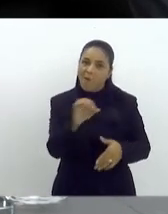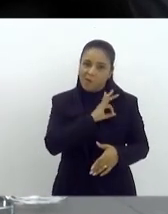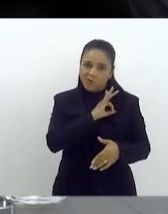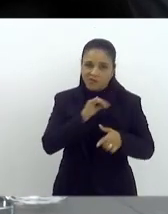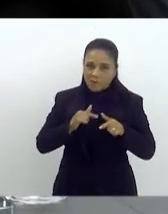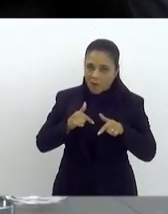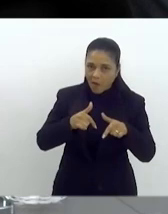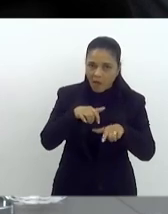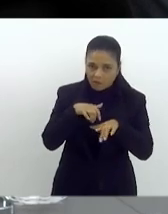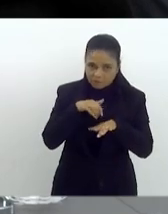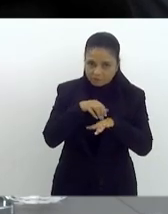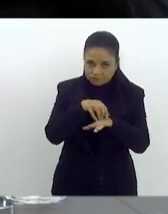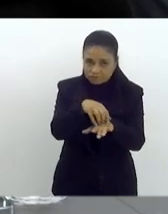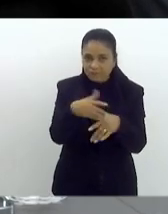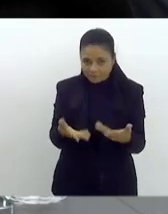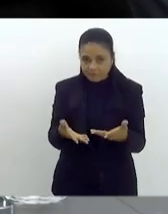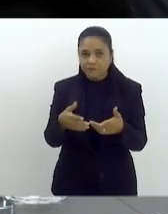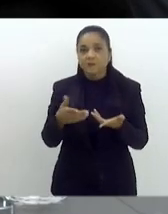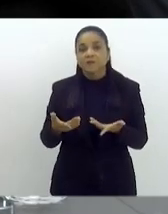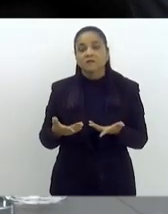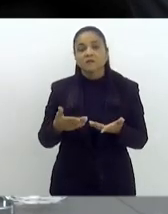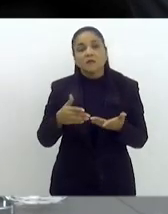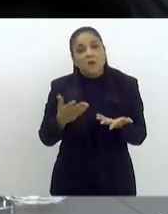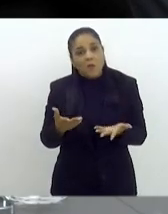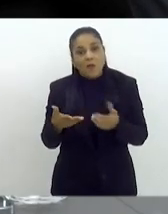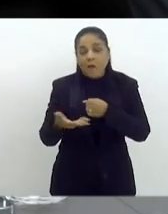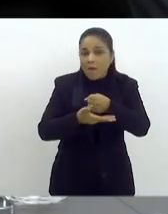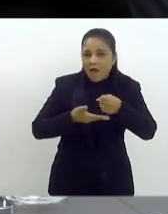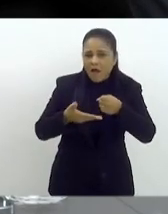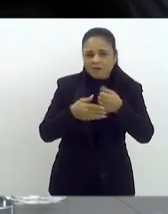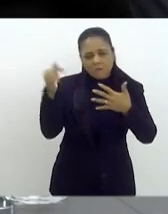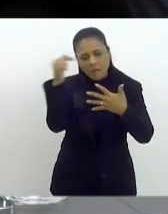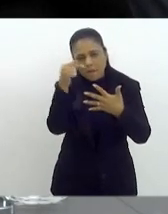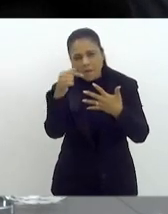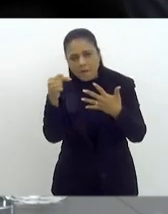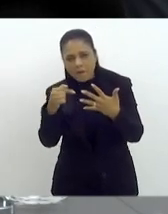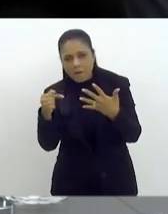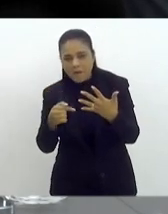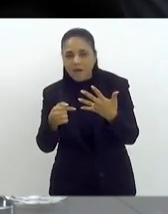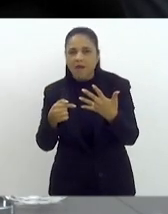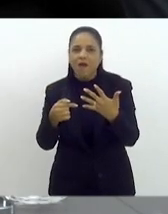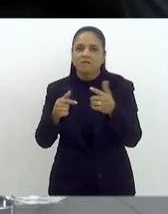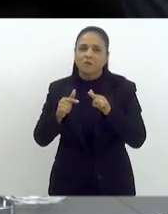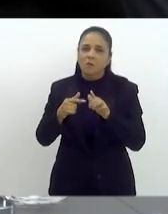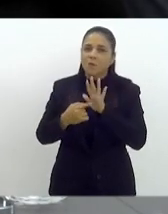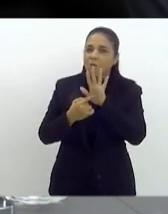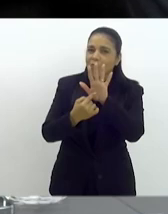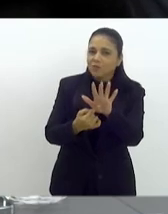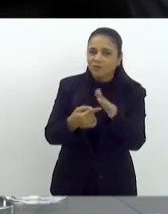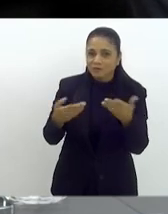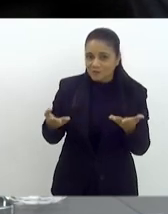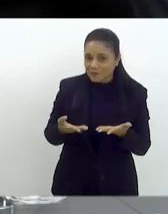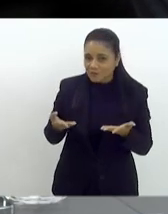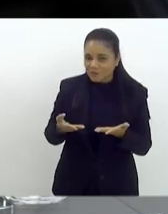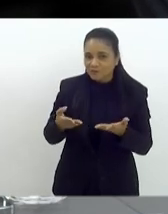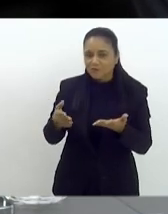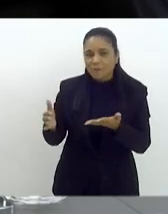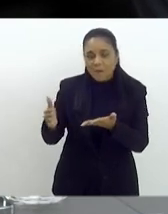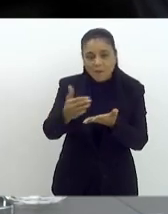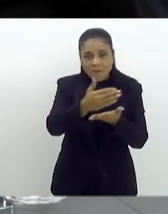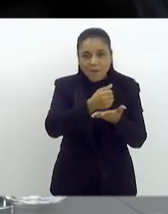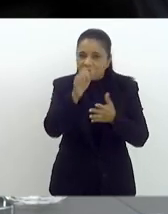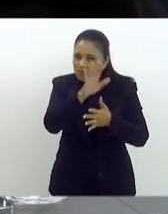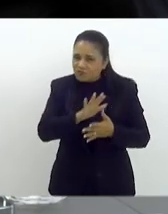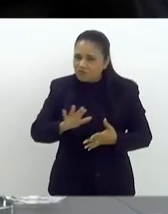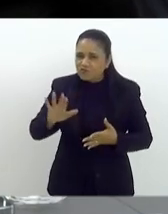e basicamente é seriam esses os pontos que eu gostaria de tratar aqui com vocês eu espero que tenha feito é um apanhado bem geral